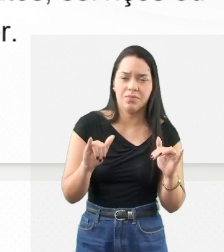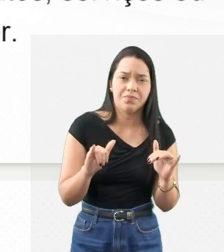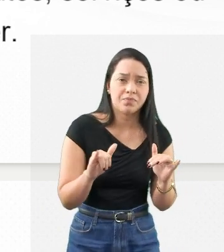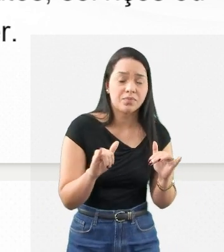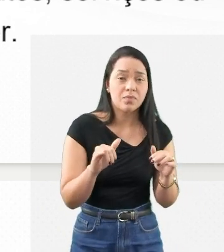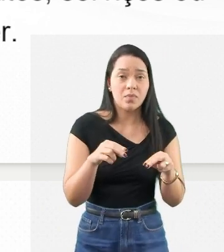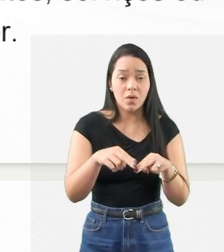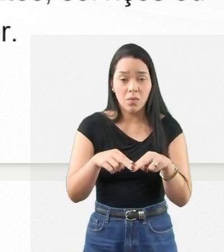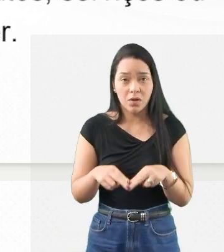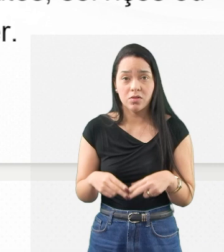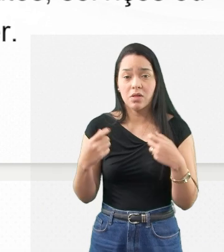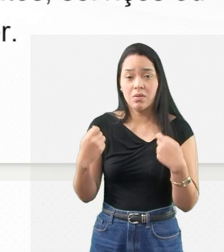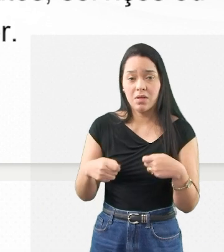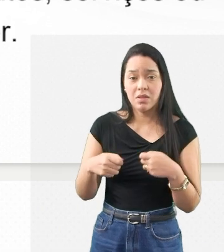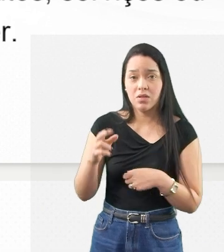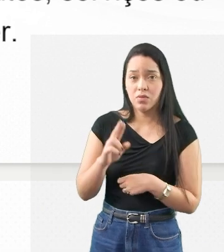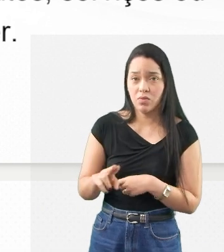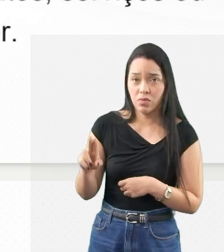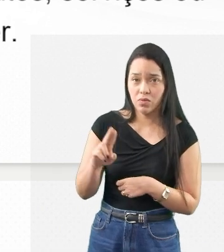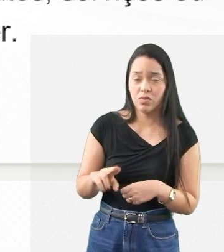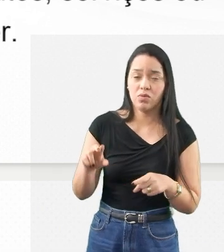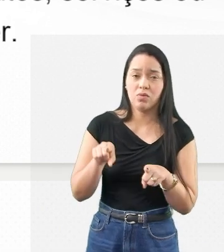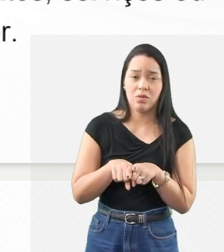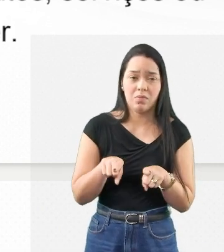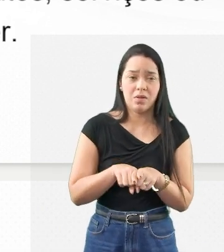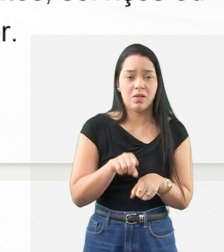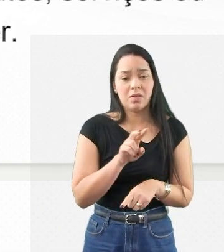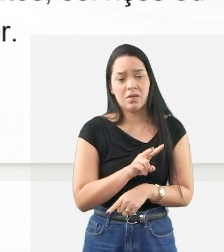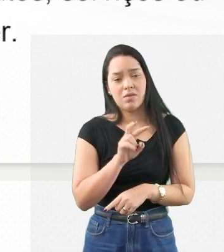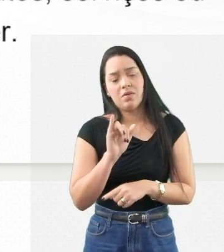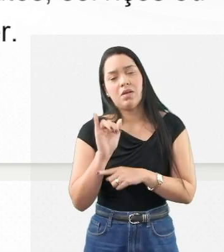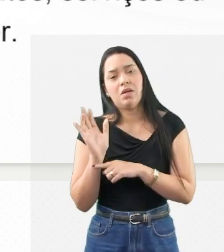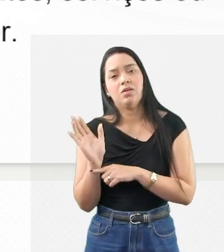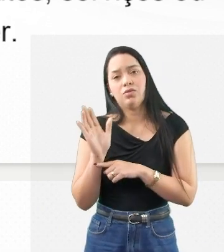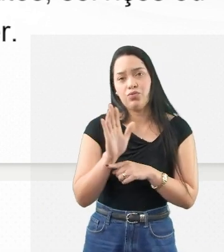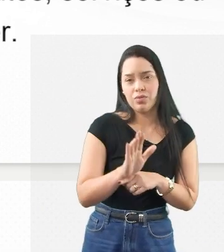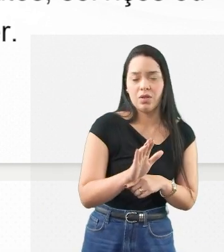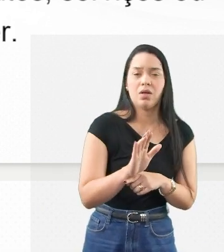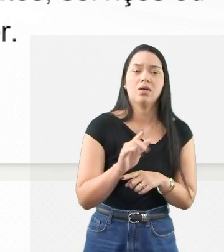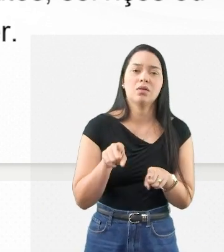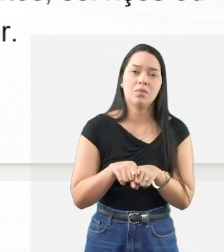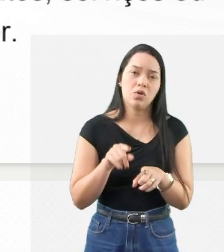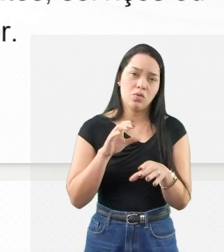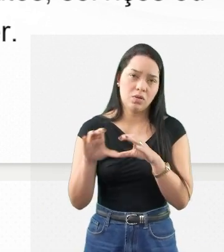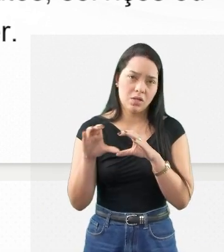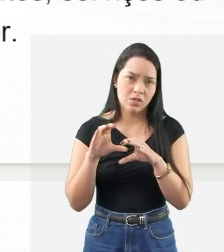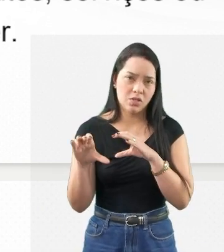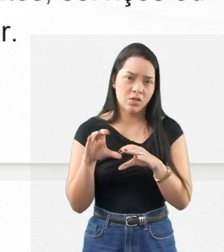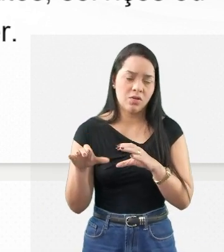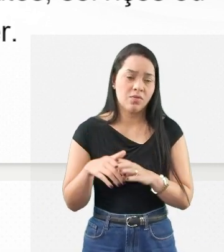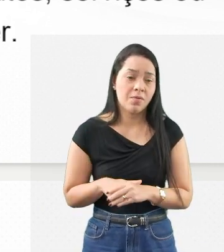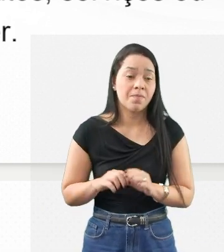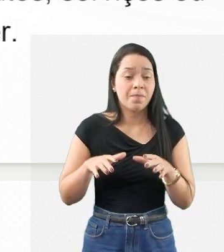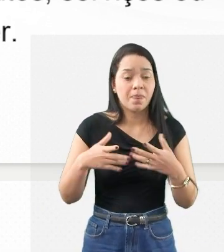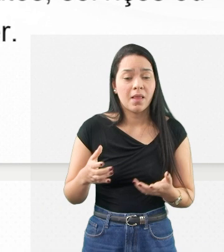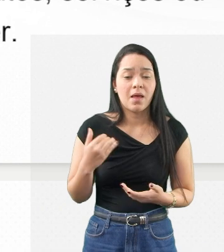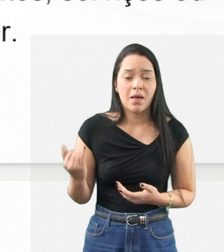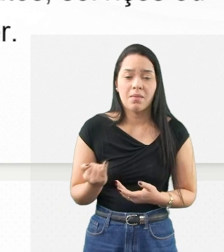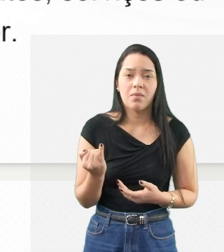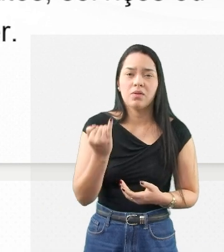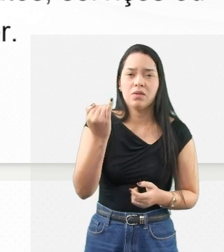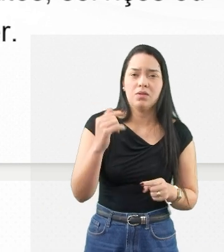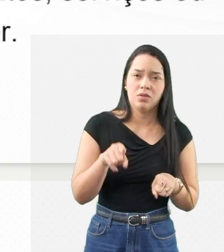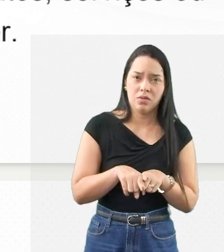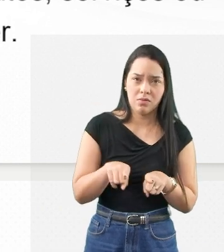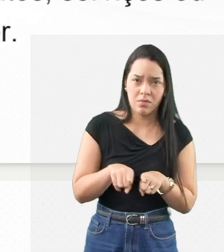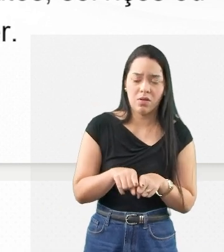isso, a gente precisa fazer uso de elementos que vão contribuir para essa finalidade comunicativa. E algo que é importante quando a gente